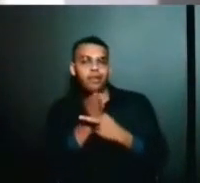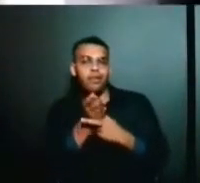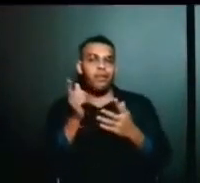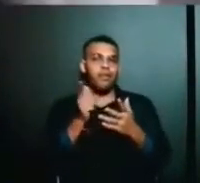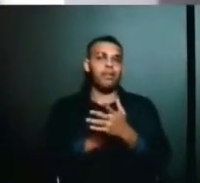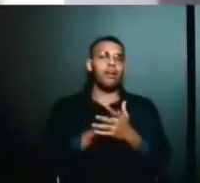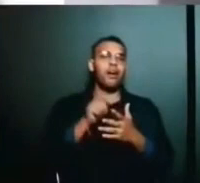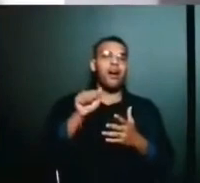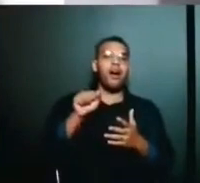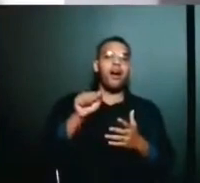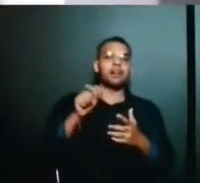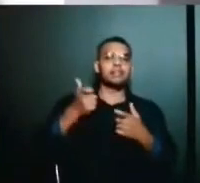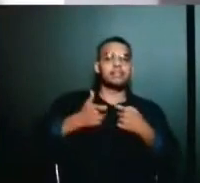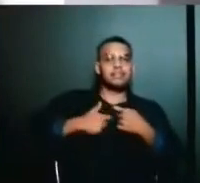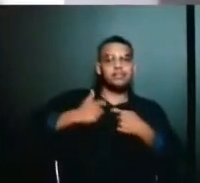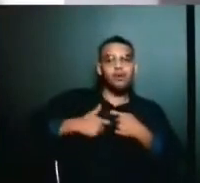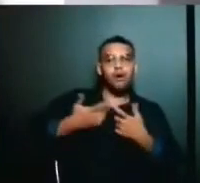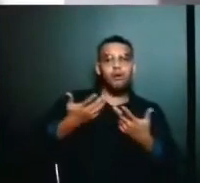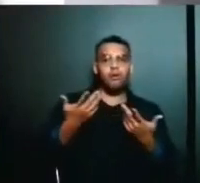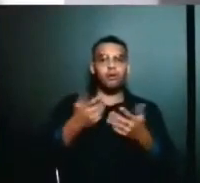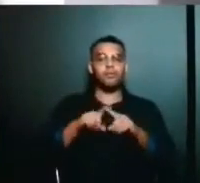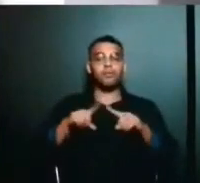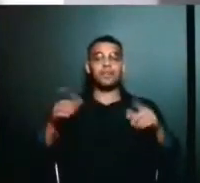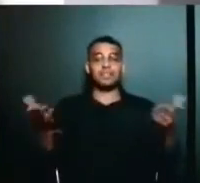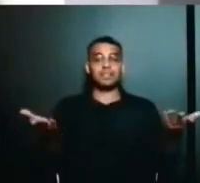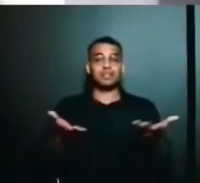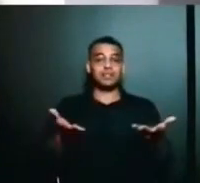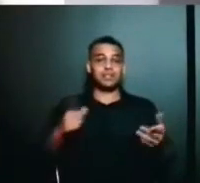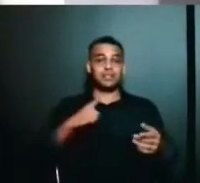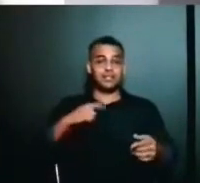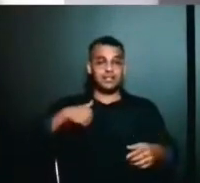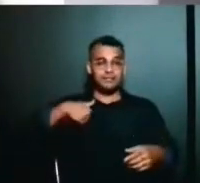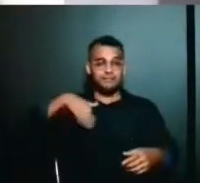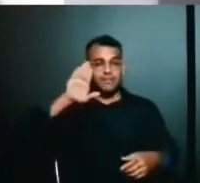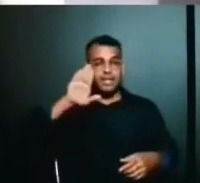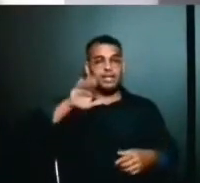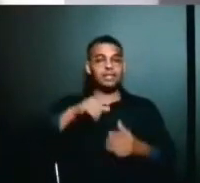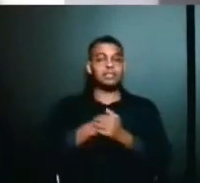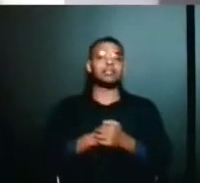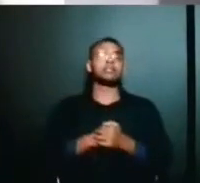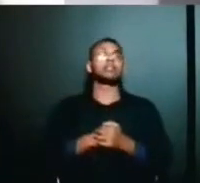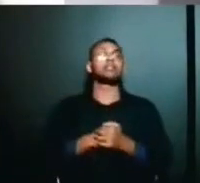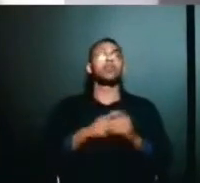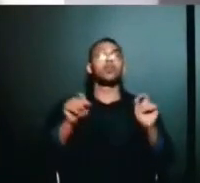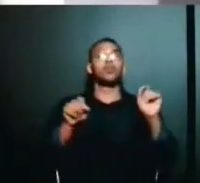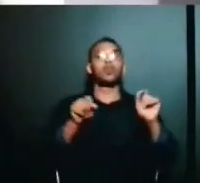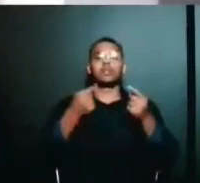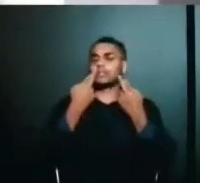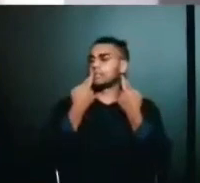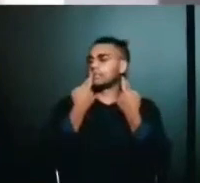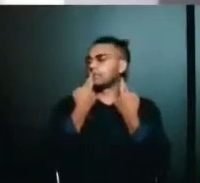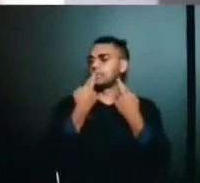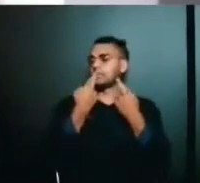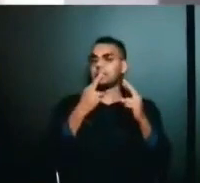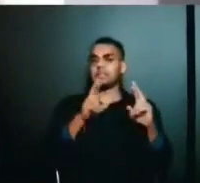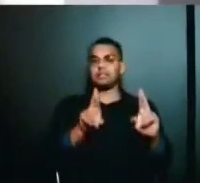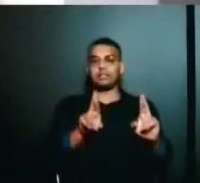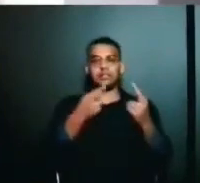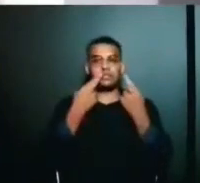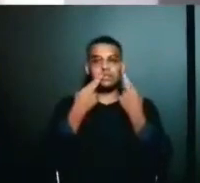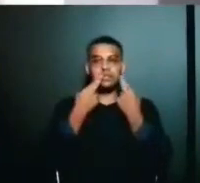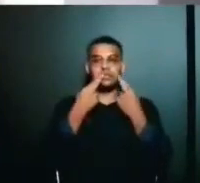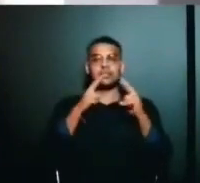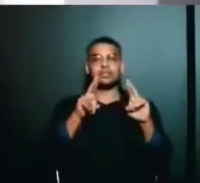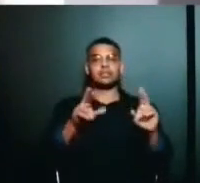no entanto, é a geração mais afetada, mais reclamona